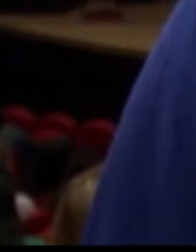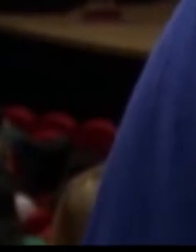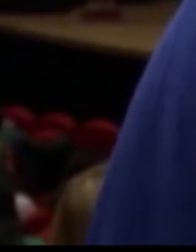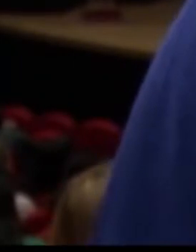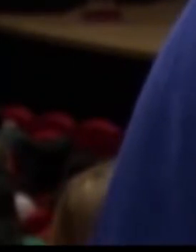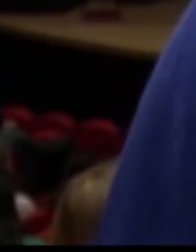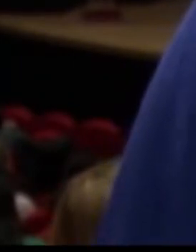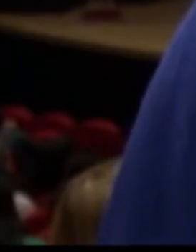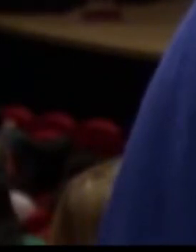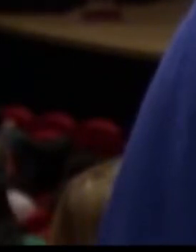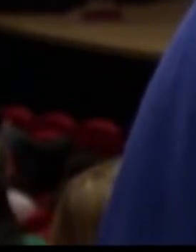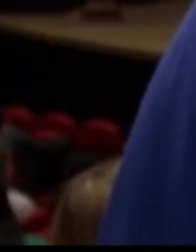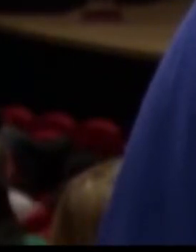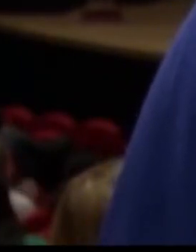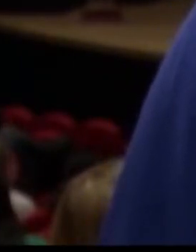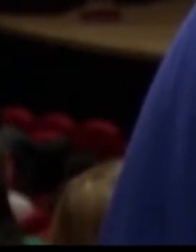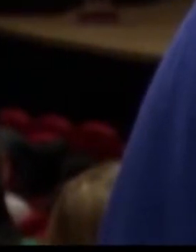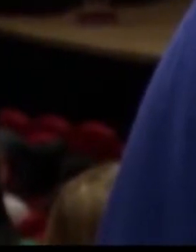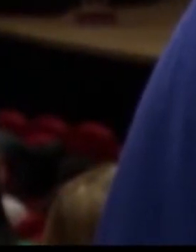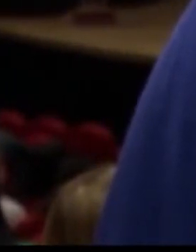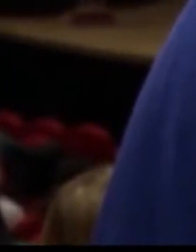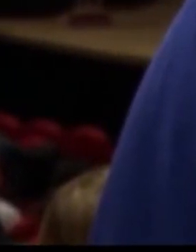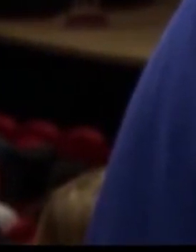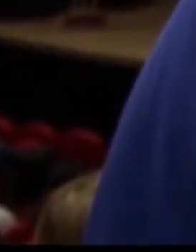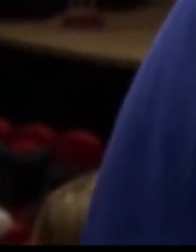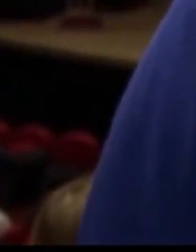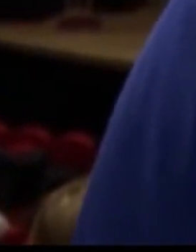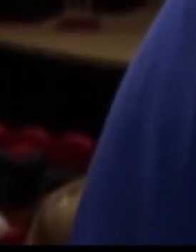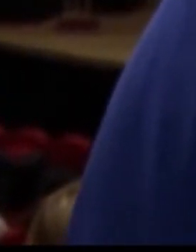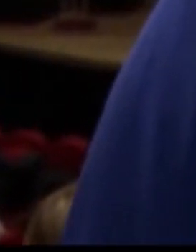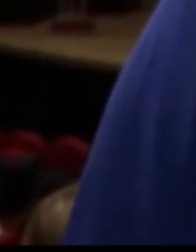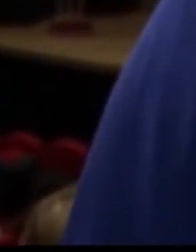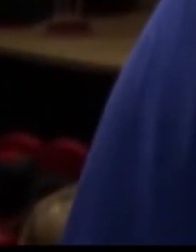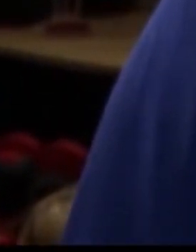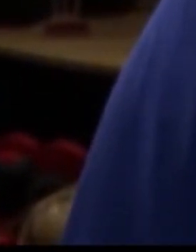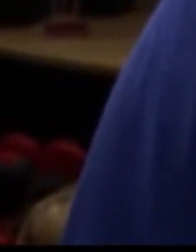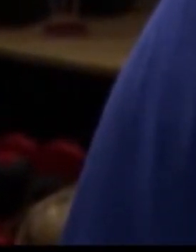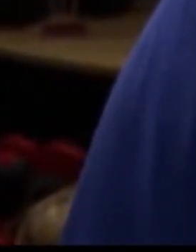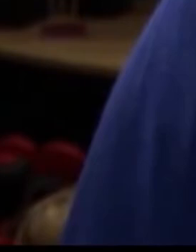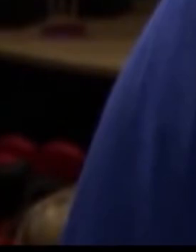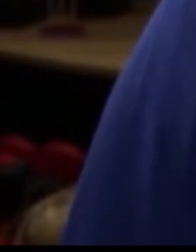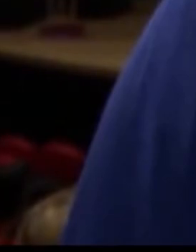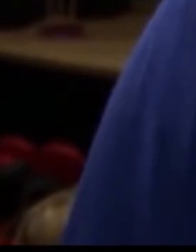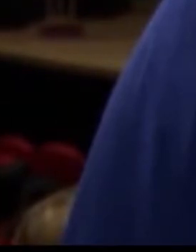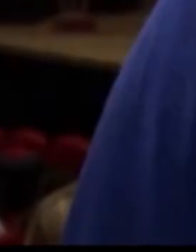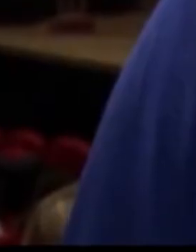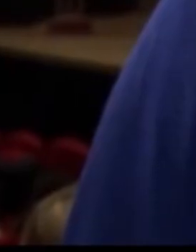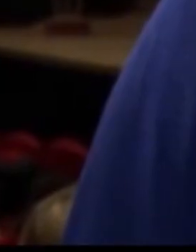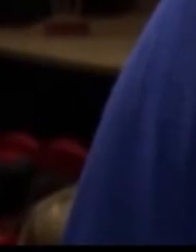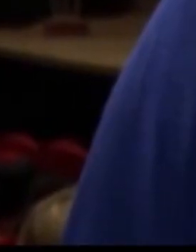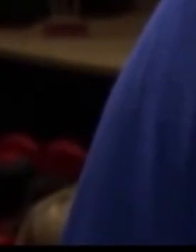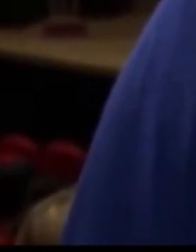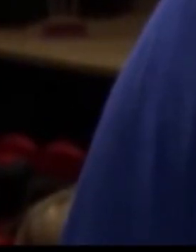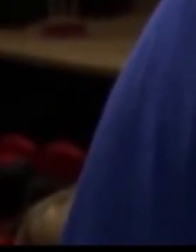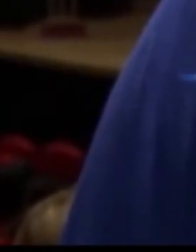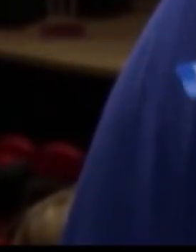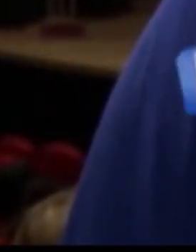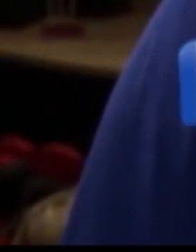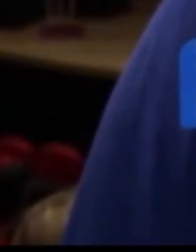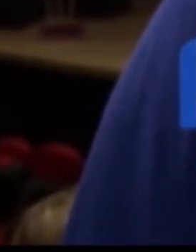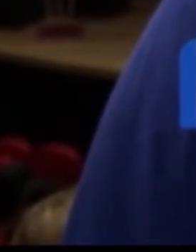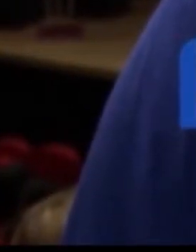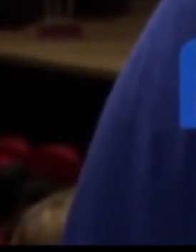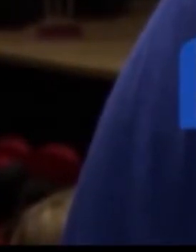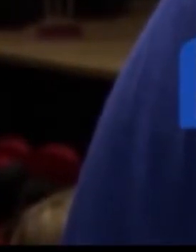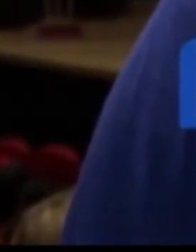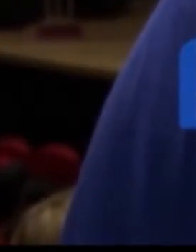e da sociedade no combate ao abuso e à exploração sexual contra crianças e adolescentes. Esse encontro é muito interessante, que ele está